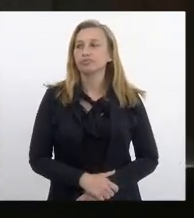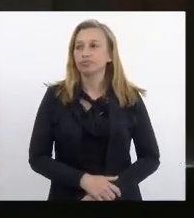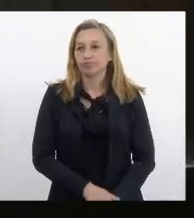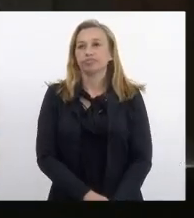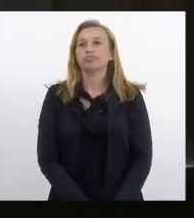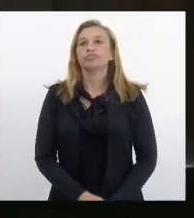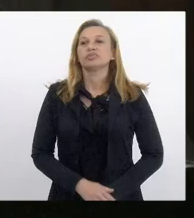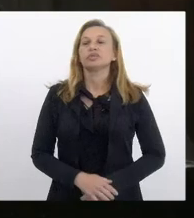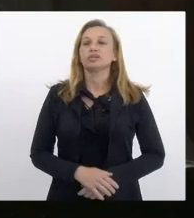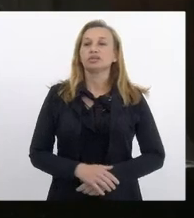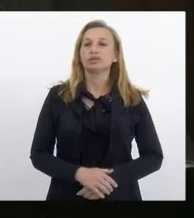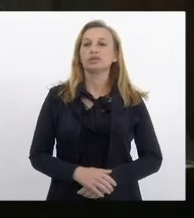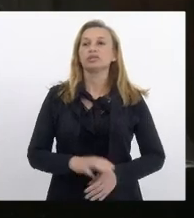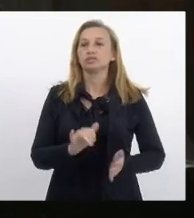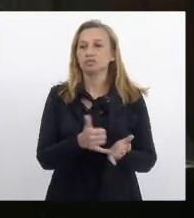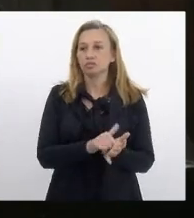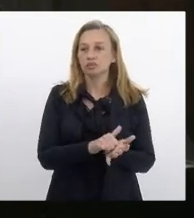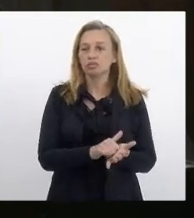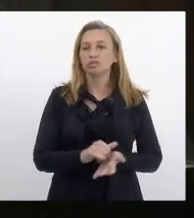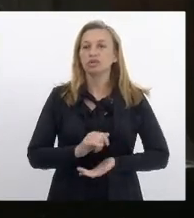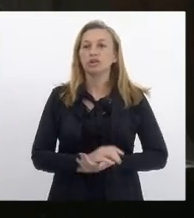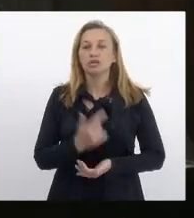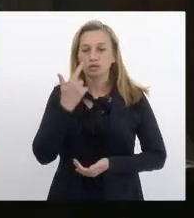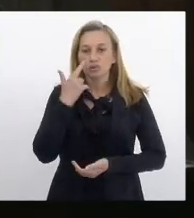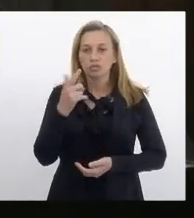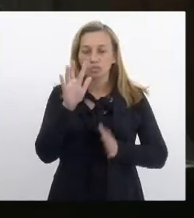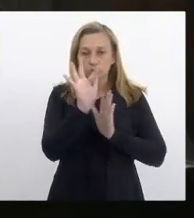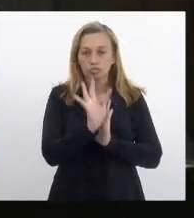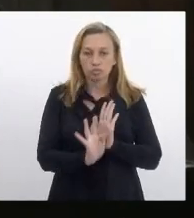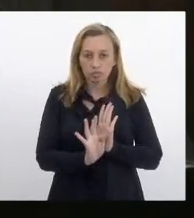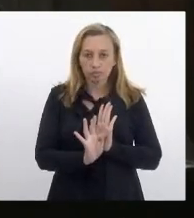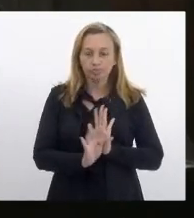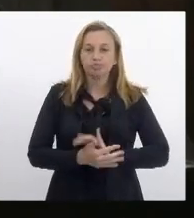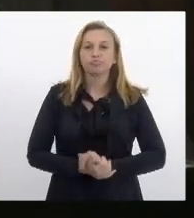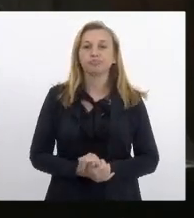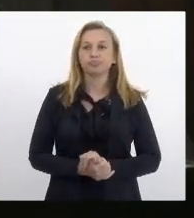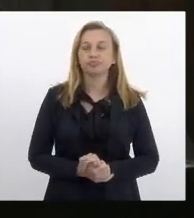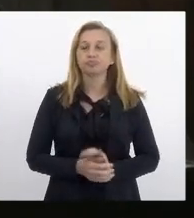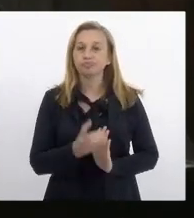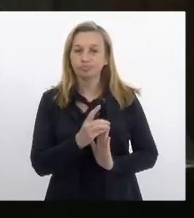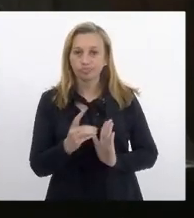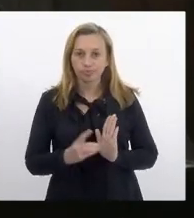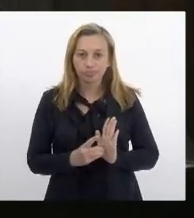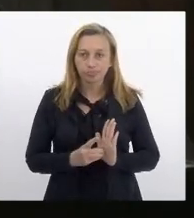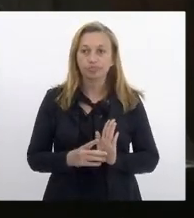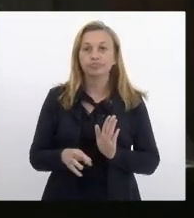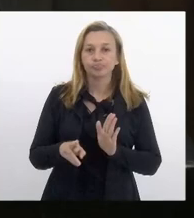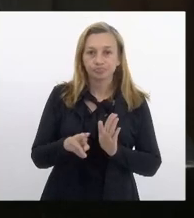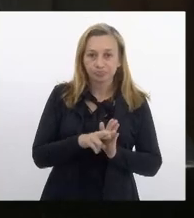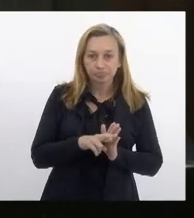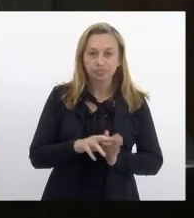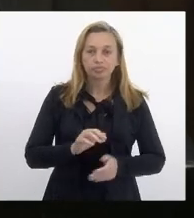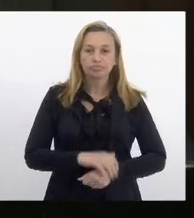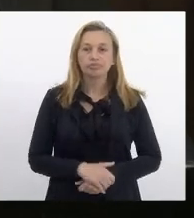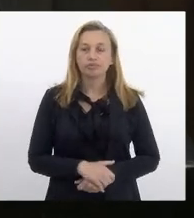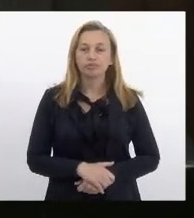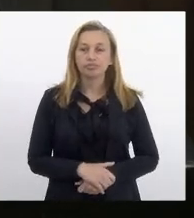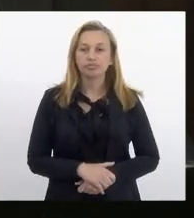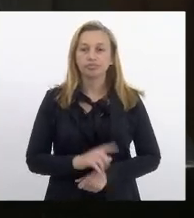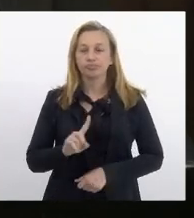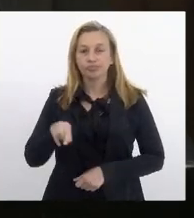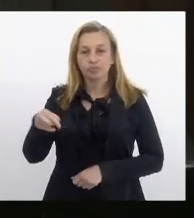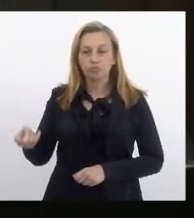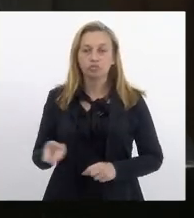aos smartphones, tendo em vista que o texto do decreto e da resolução fala de